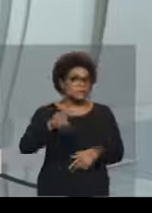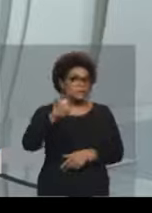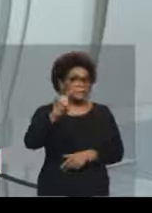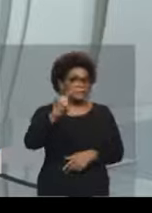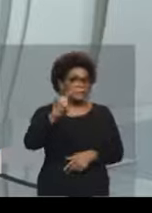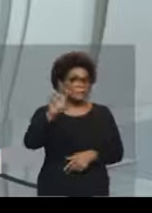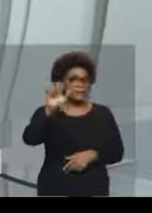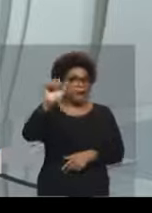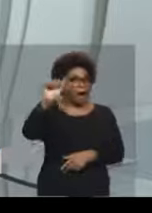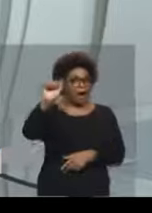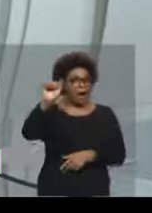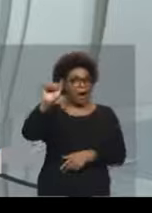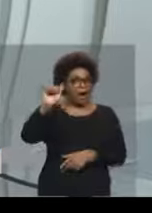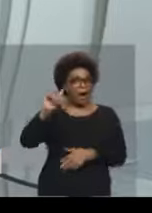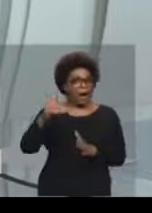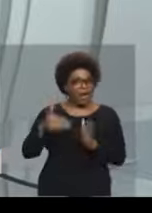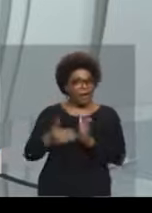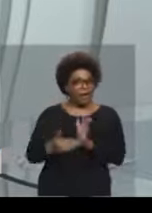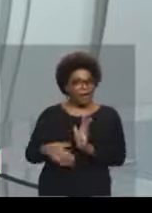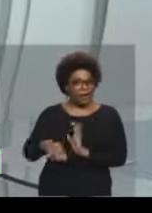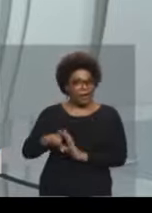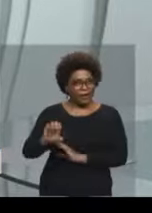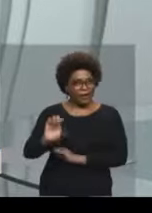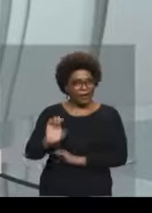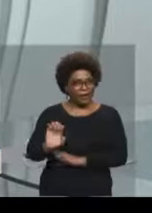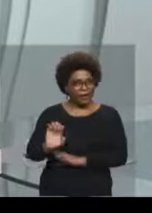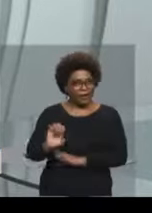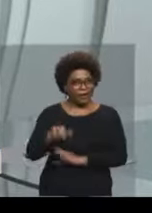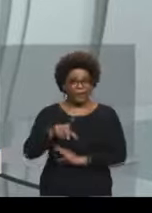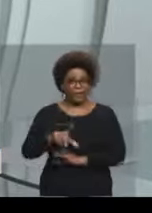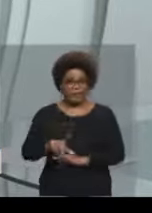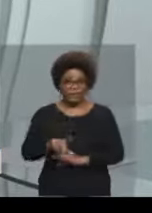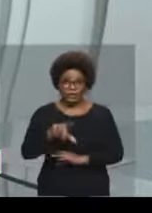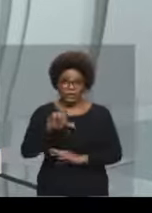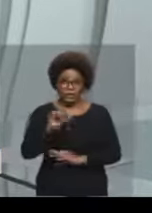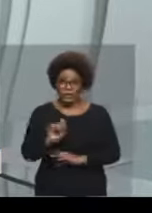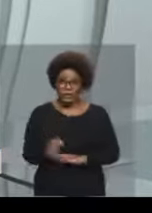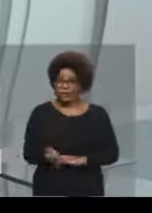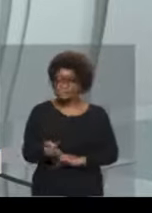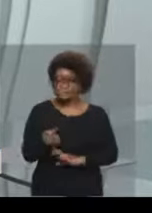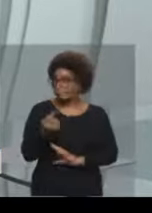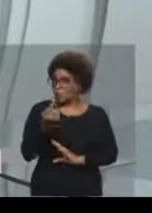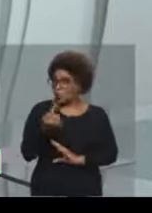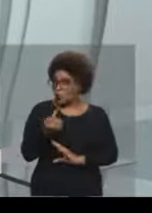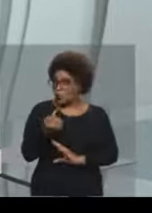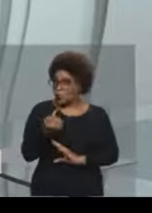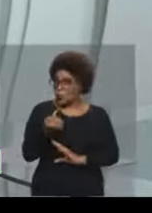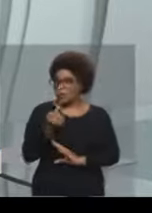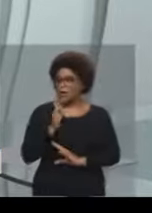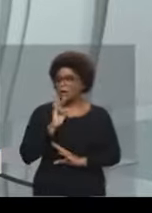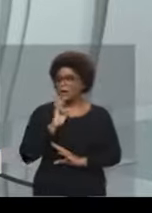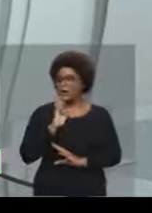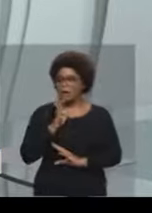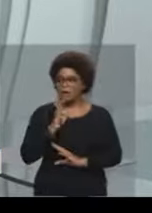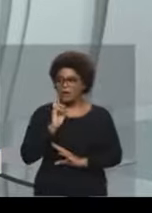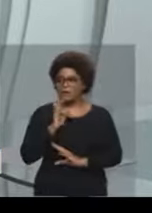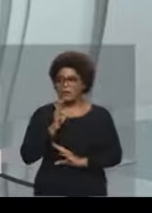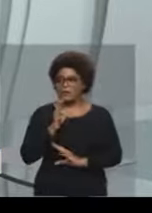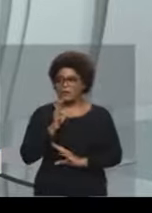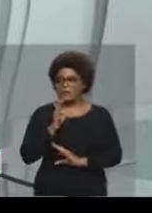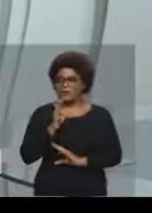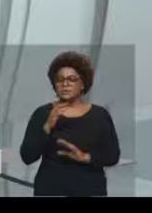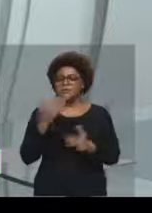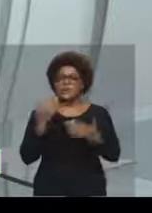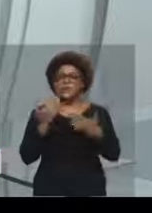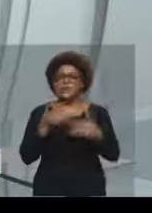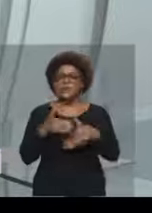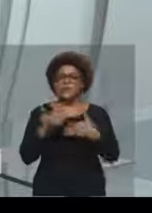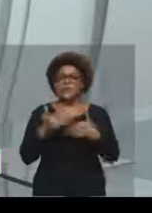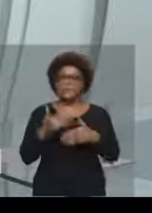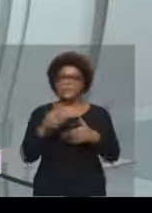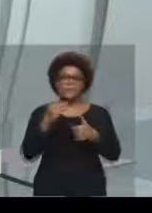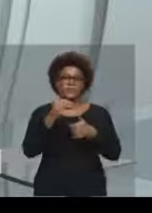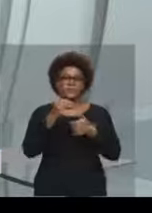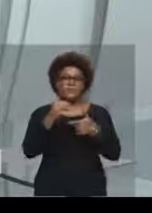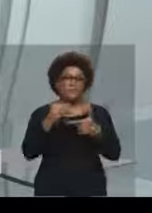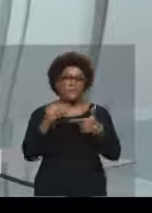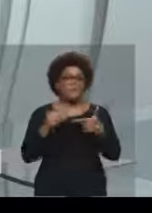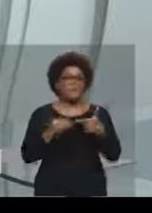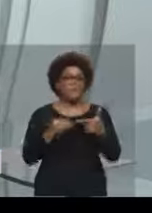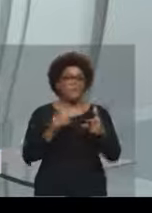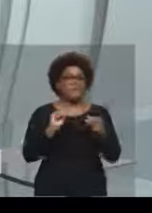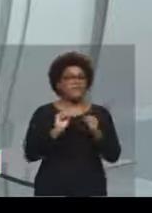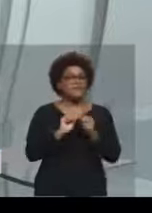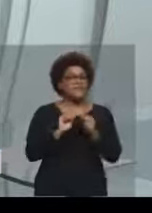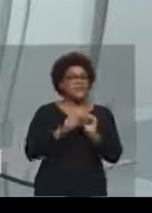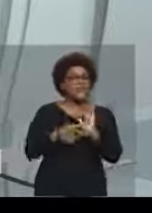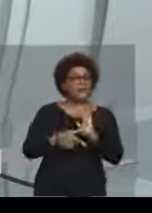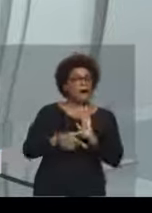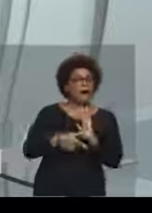de A a E. Você vai escolher apenas uma. Normalmente, a prova do Enem ela é feita com antecedência, por